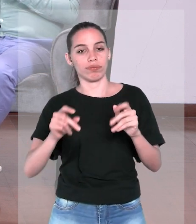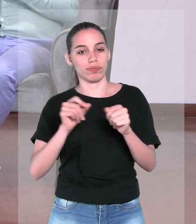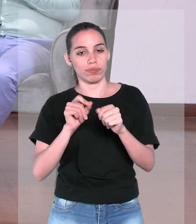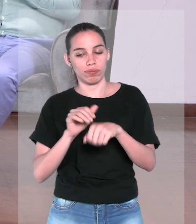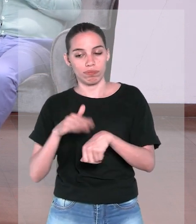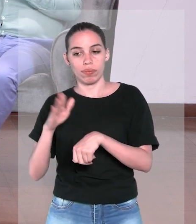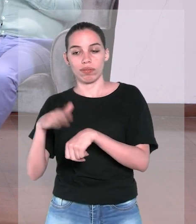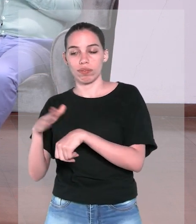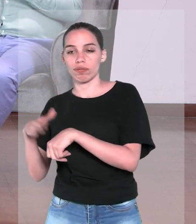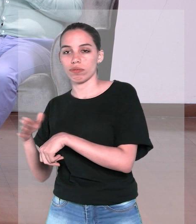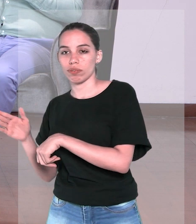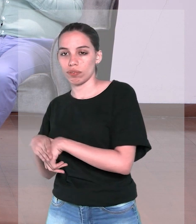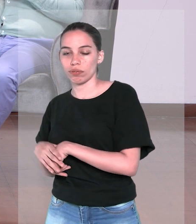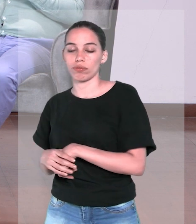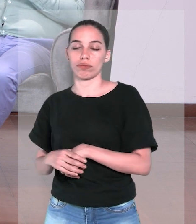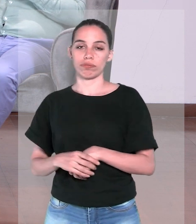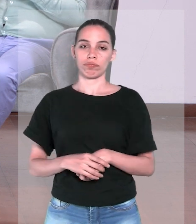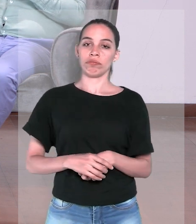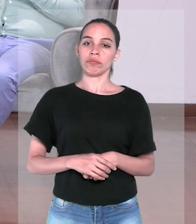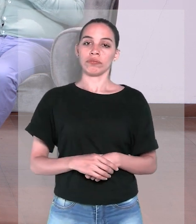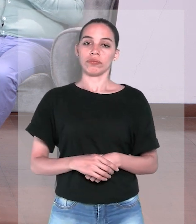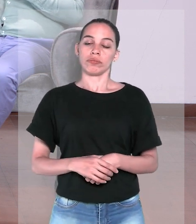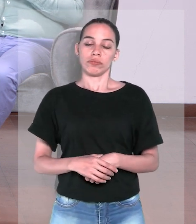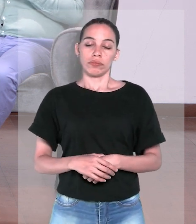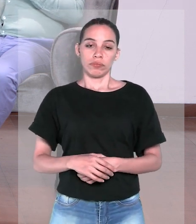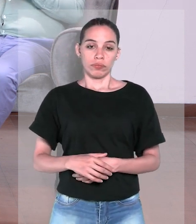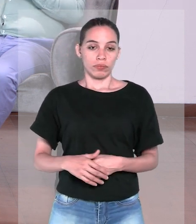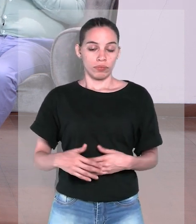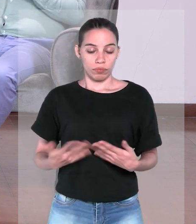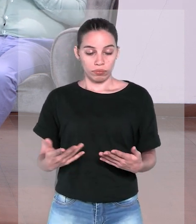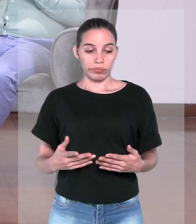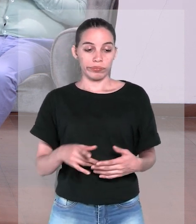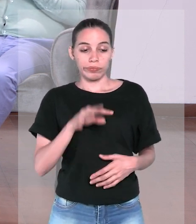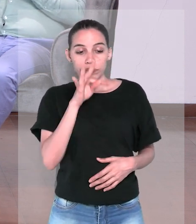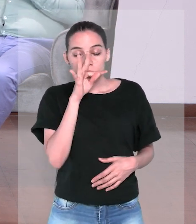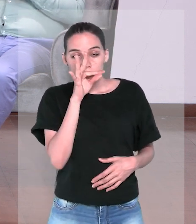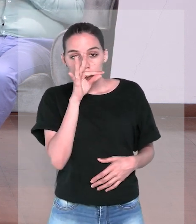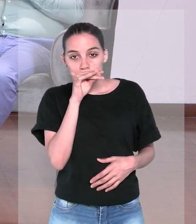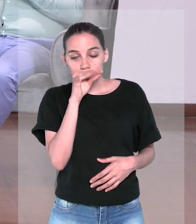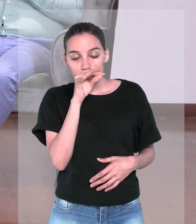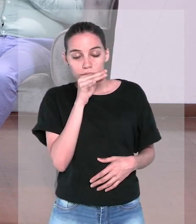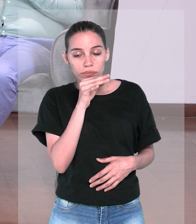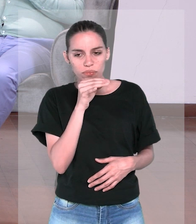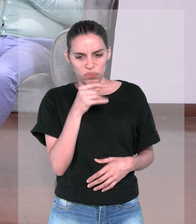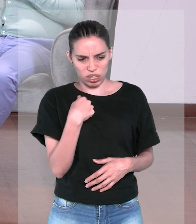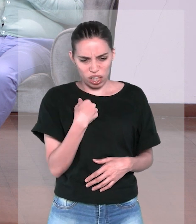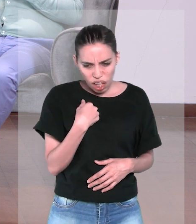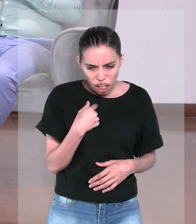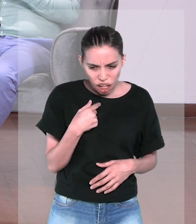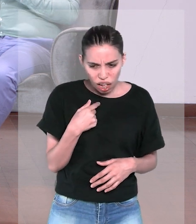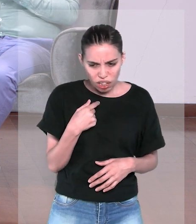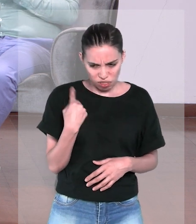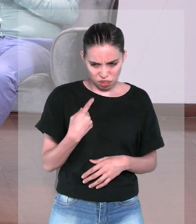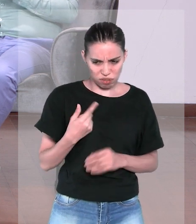hoje. Veja o caso do Telegram, do Twitter. Veja o caso de que o Twitter inicialmente